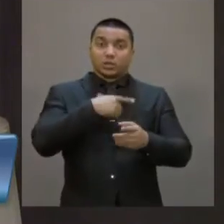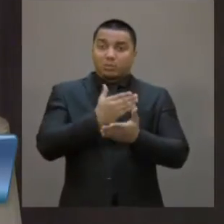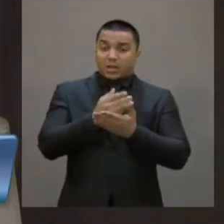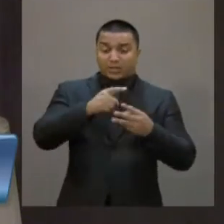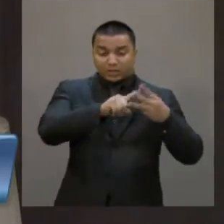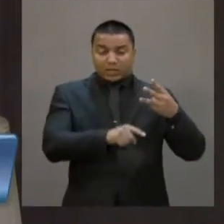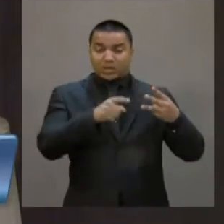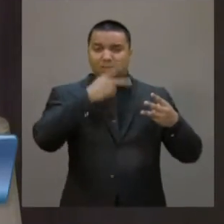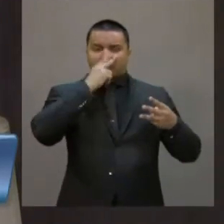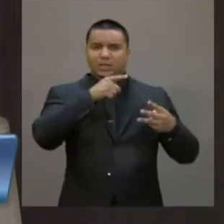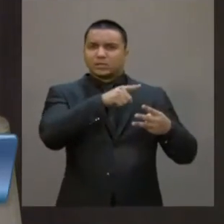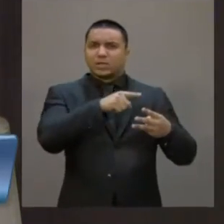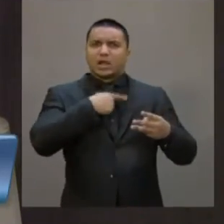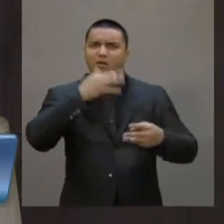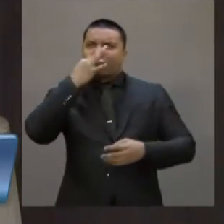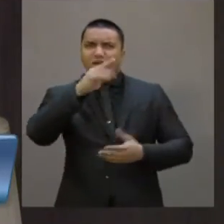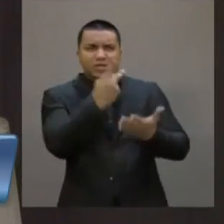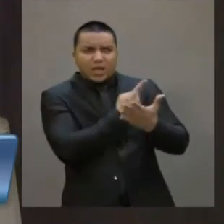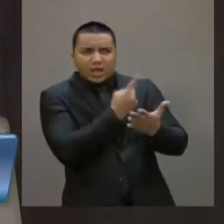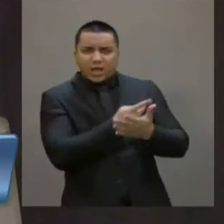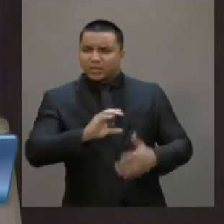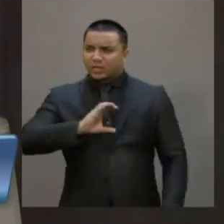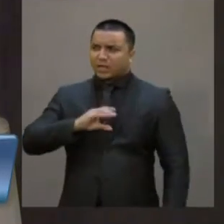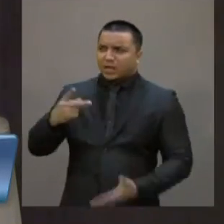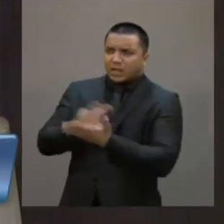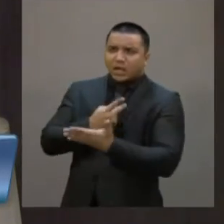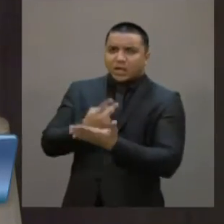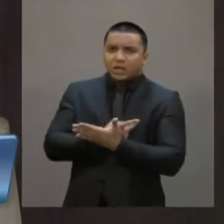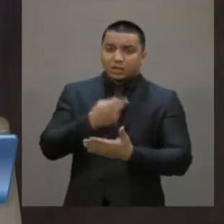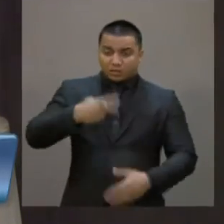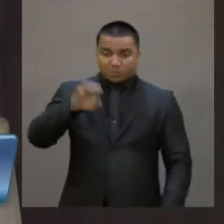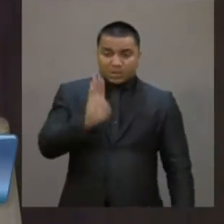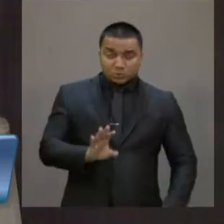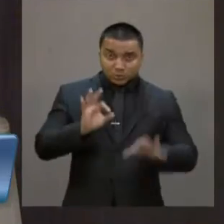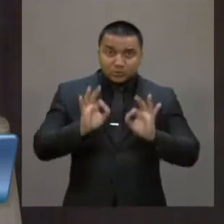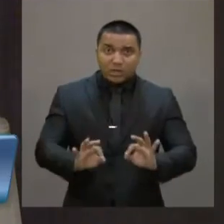que o Canadá está errado? Será que a França está errada e nós estamos certos? Nós estamos liberando mais do que eles estão